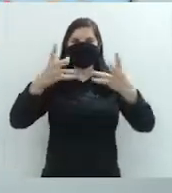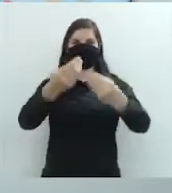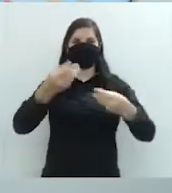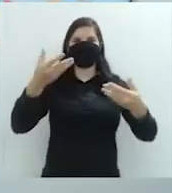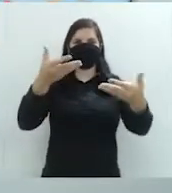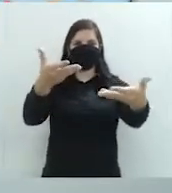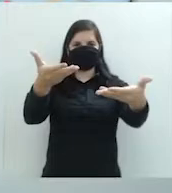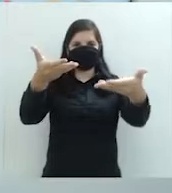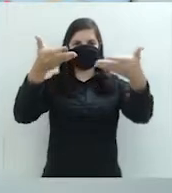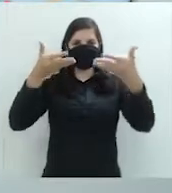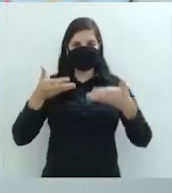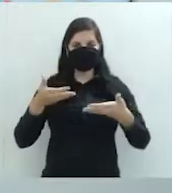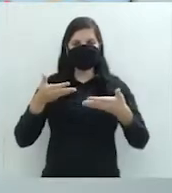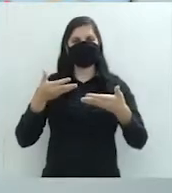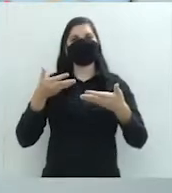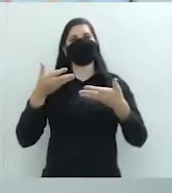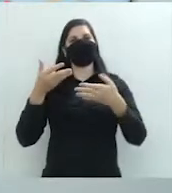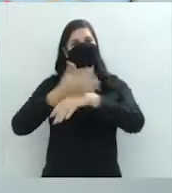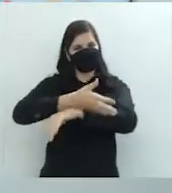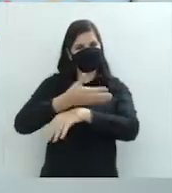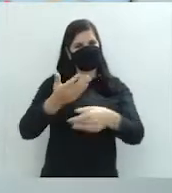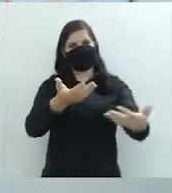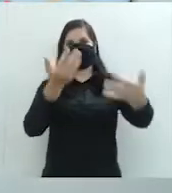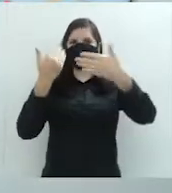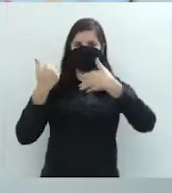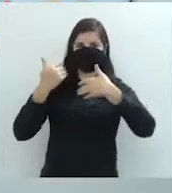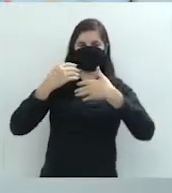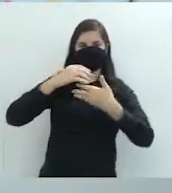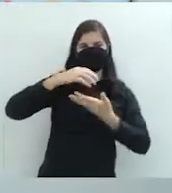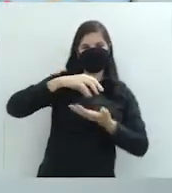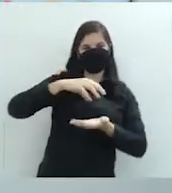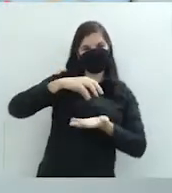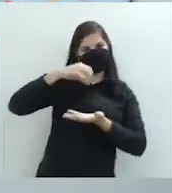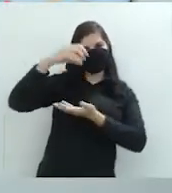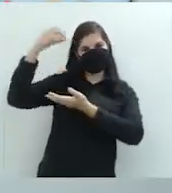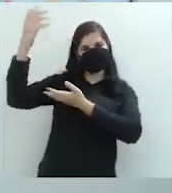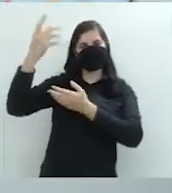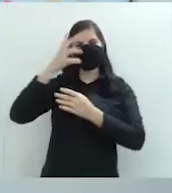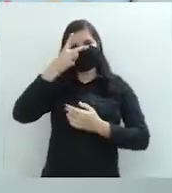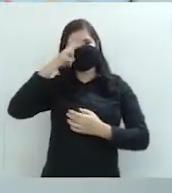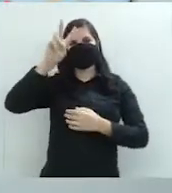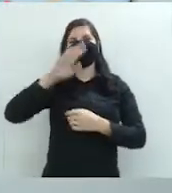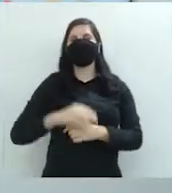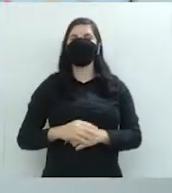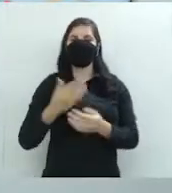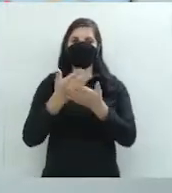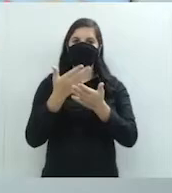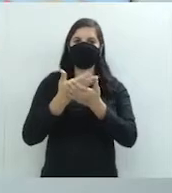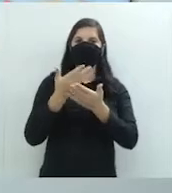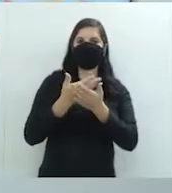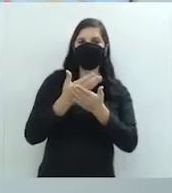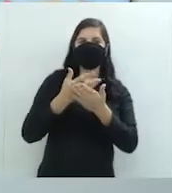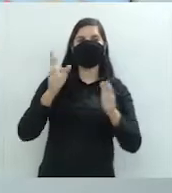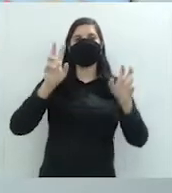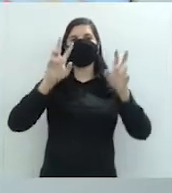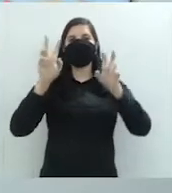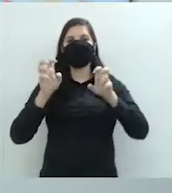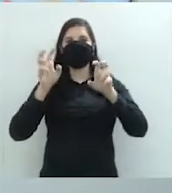todos convidados, entrem na nossa nave da história para estudar um pouco